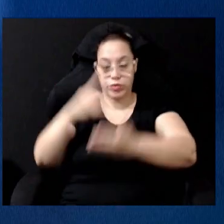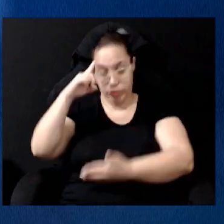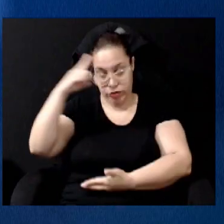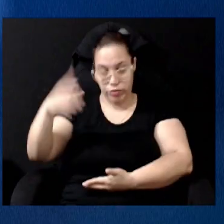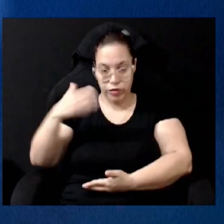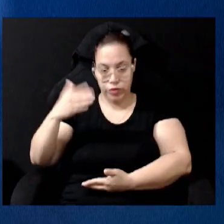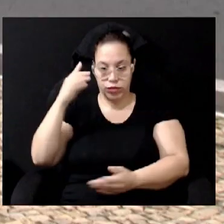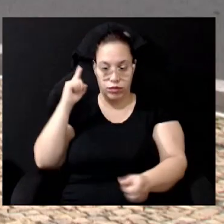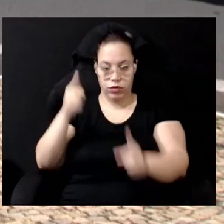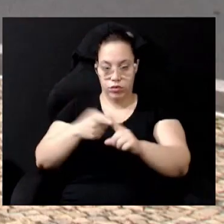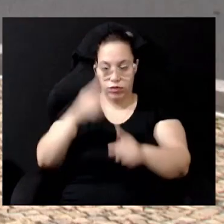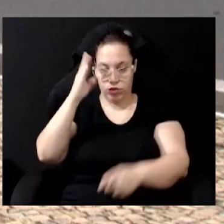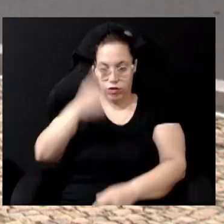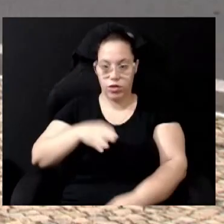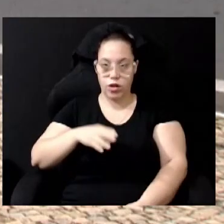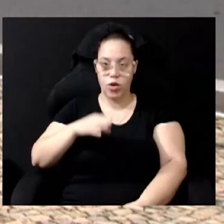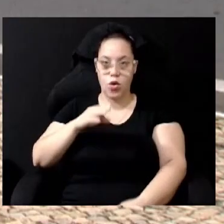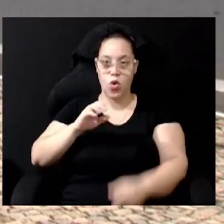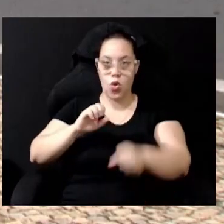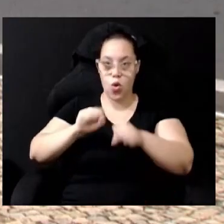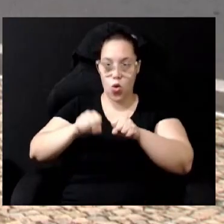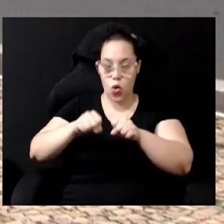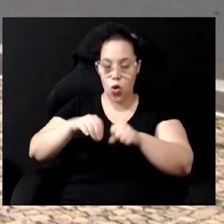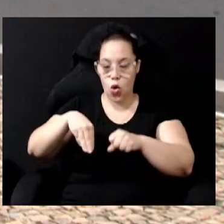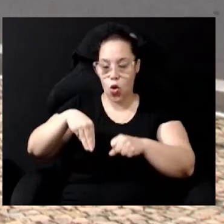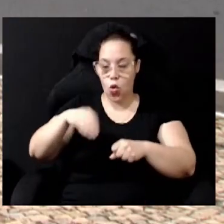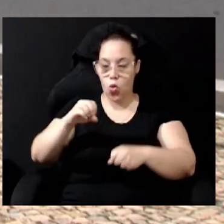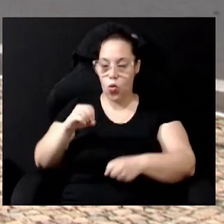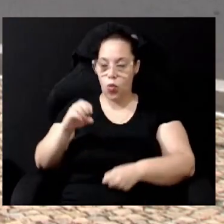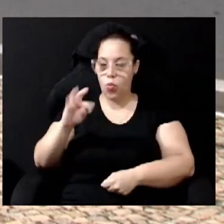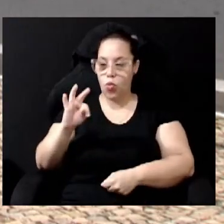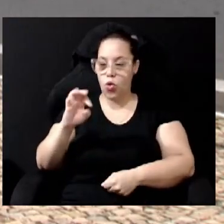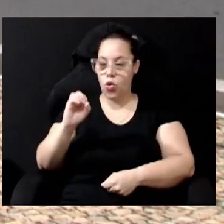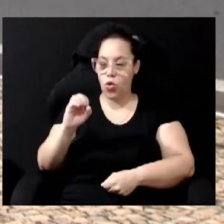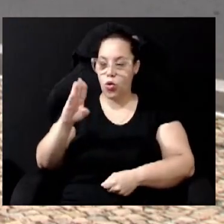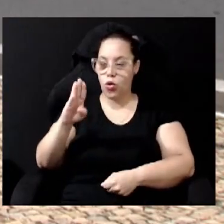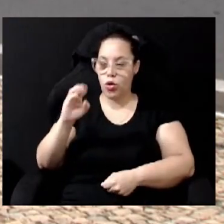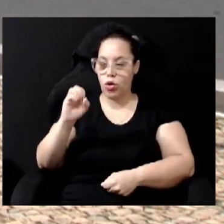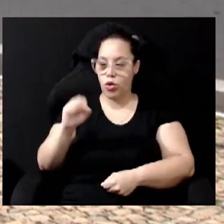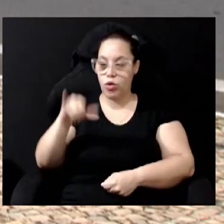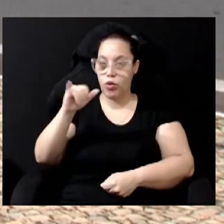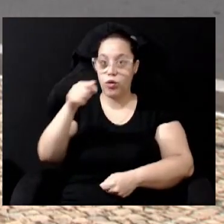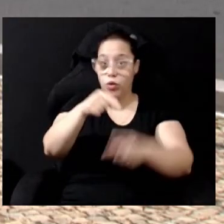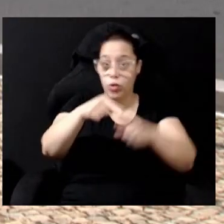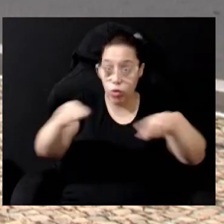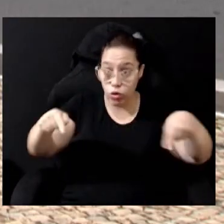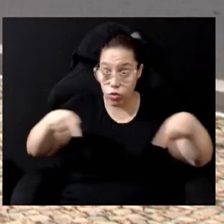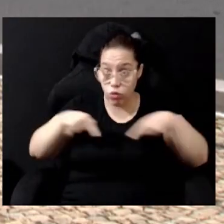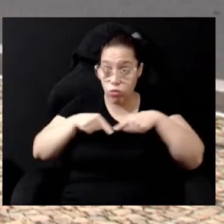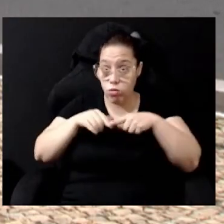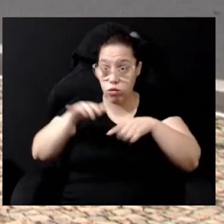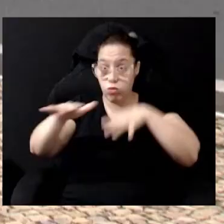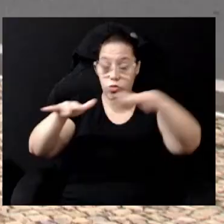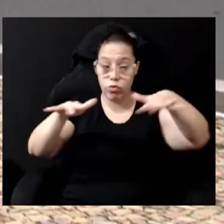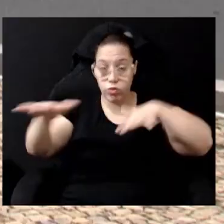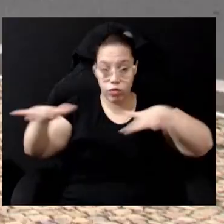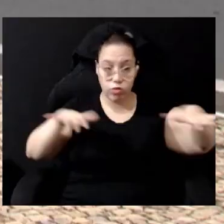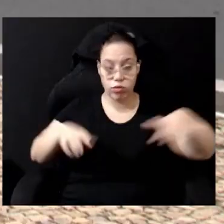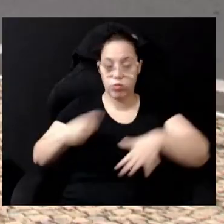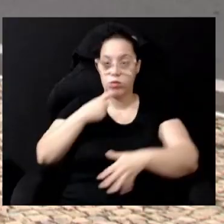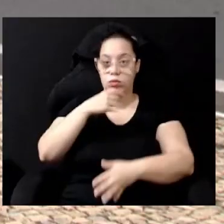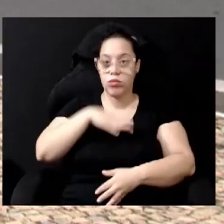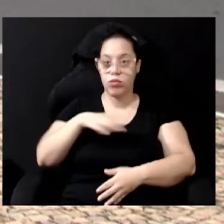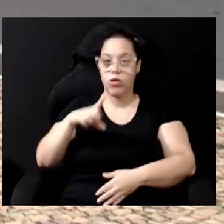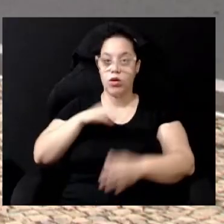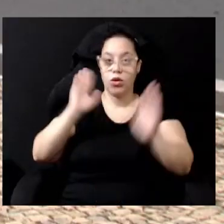para os motoboys. De acordo com a proposta, que locais como esses, espalhados pela cidade de Campinas, tenham cobertura